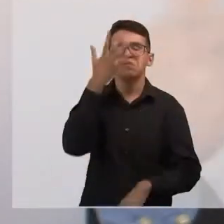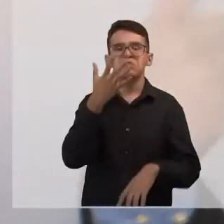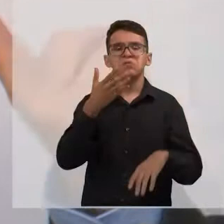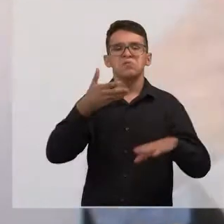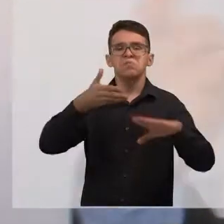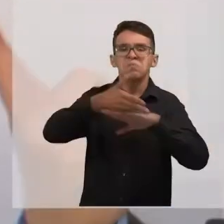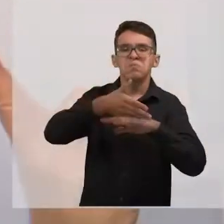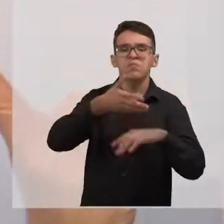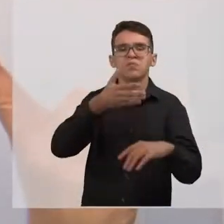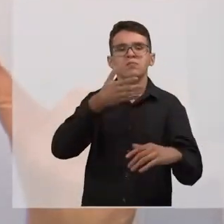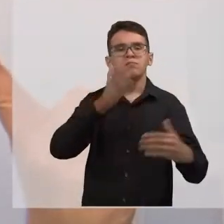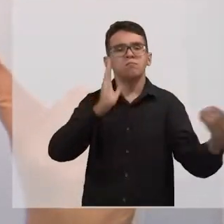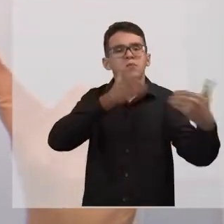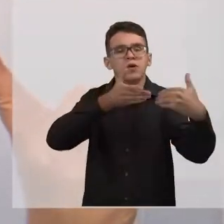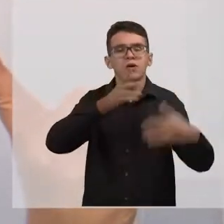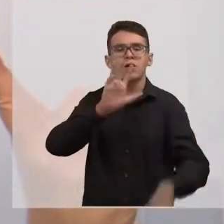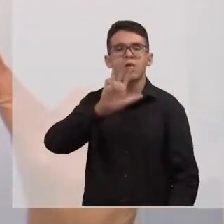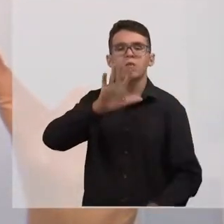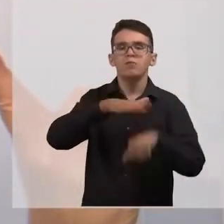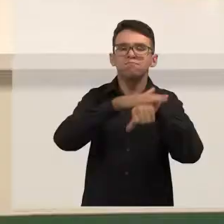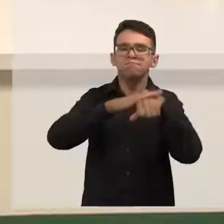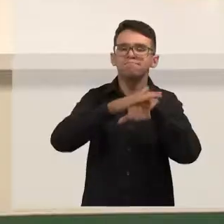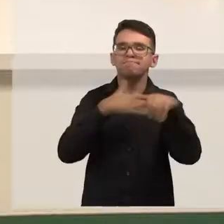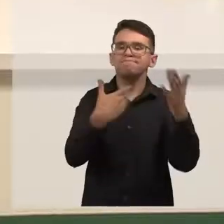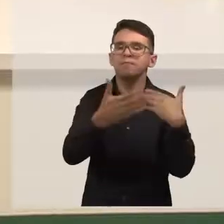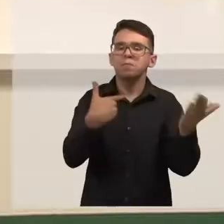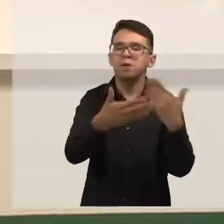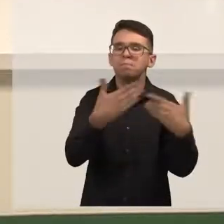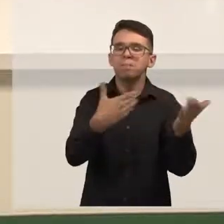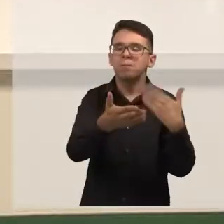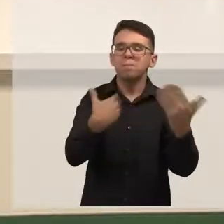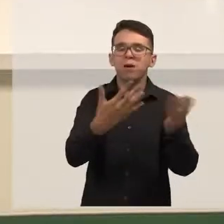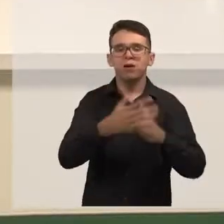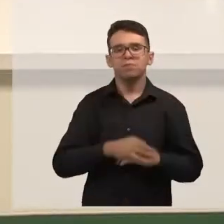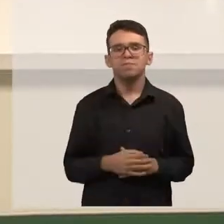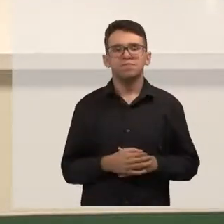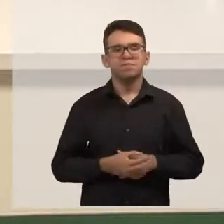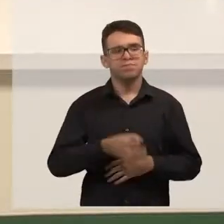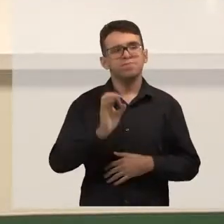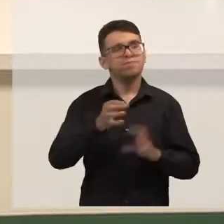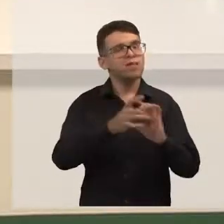conversava tete a tete. Ele tinha carta branca. Então